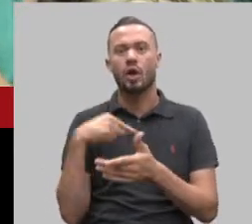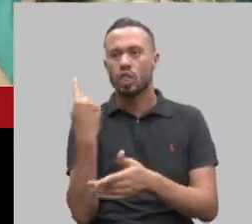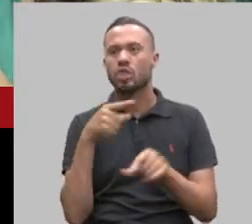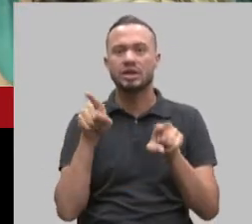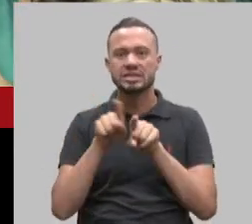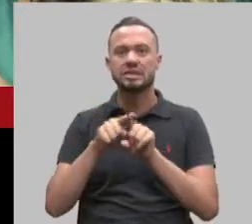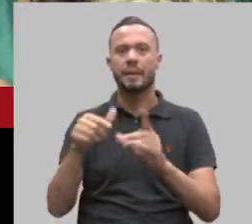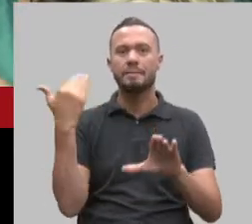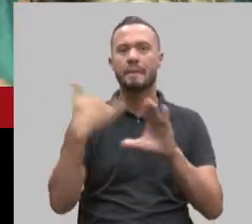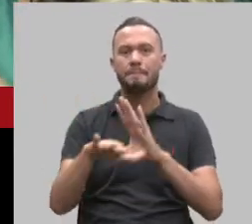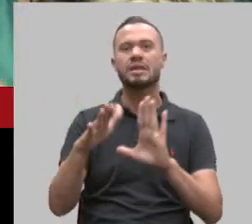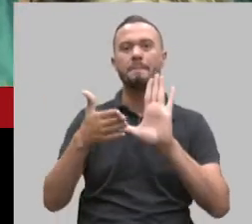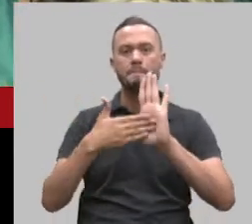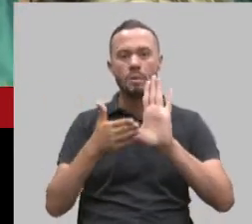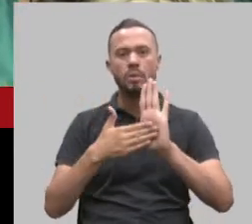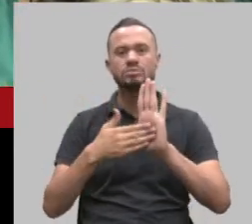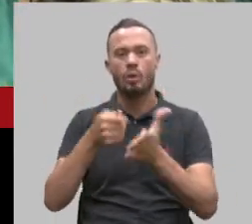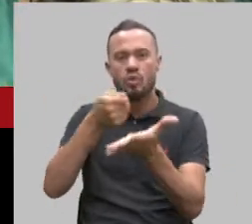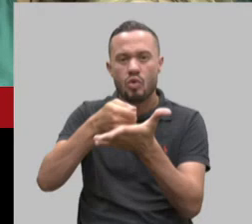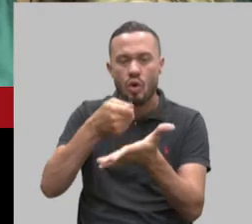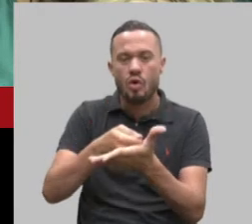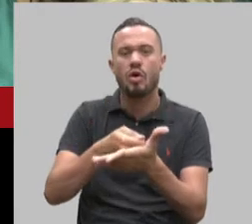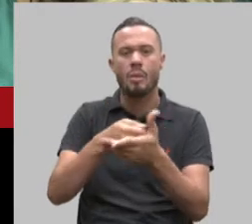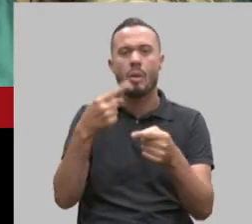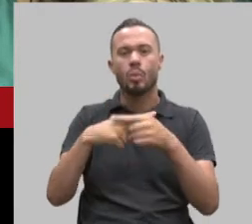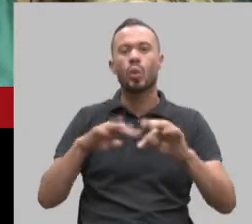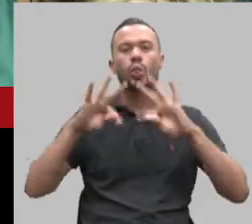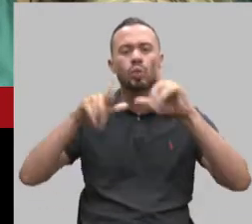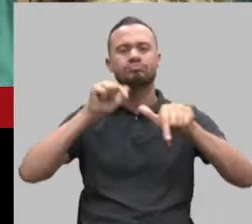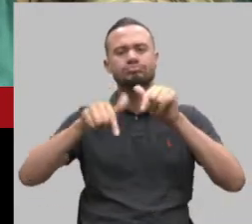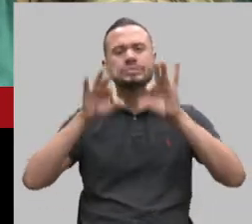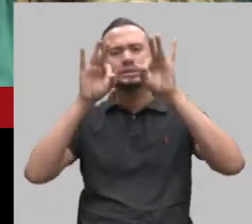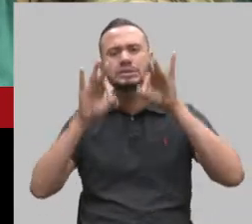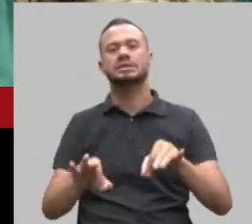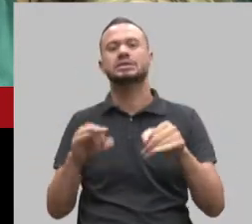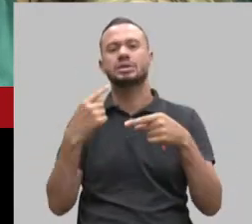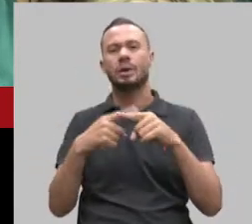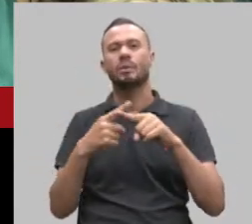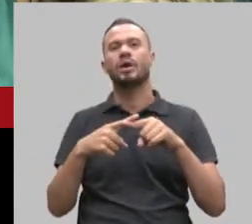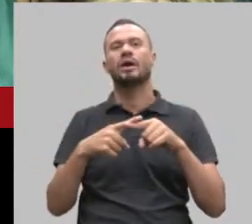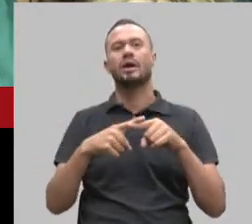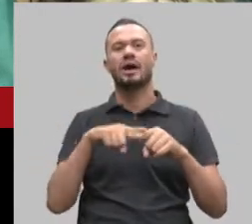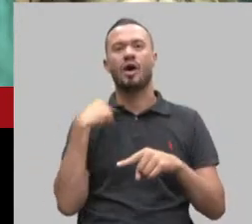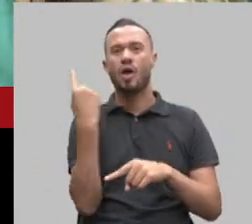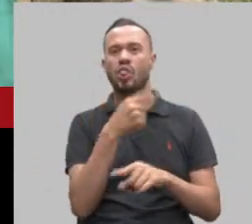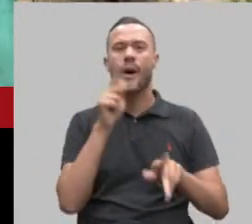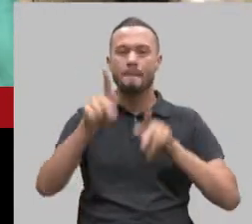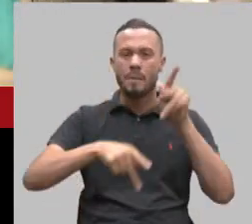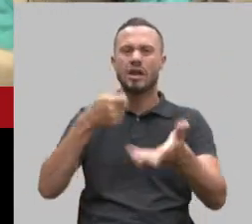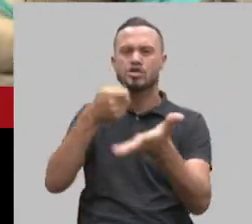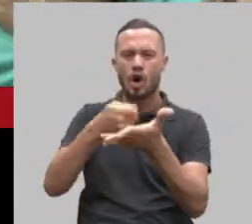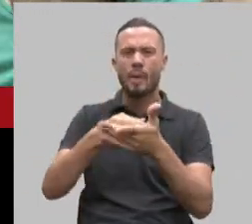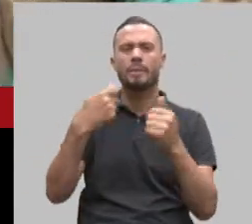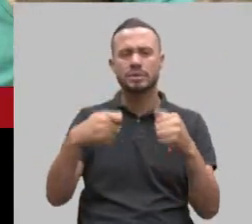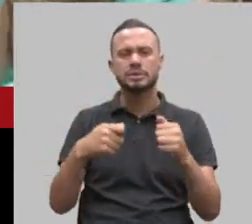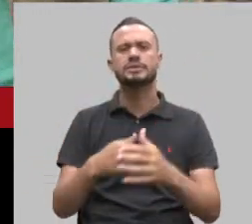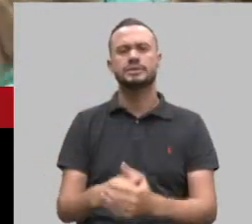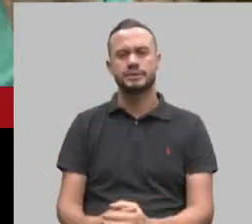propostas cobrá-los para que isso tudo seja feito tamb é nosso como população como